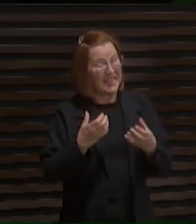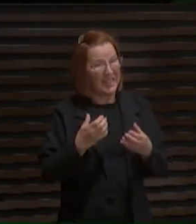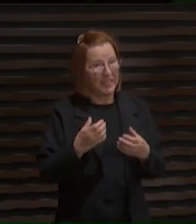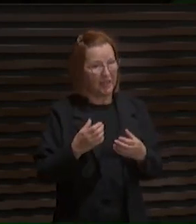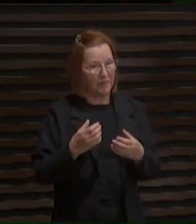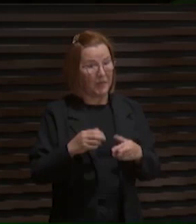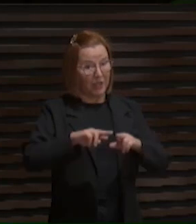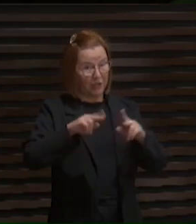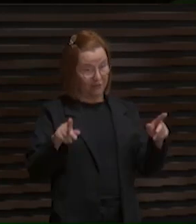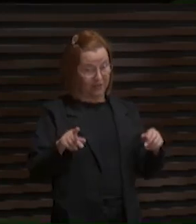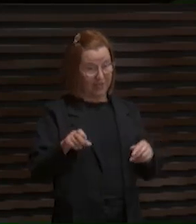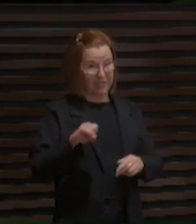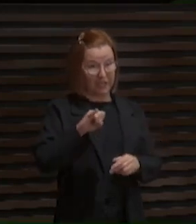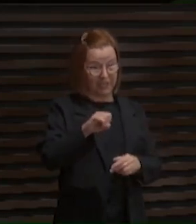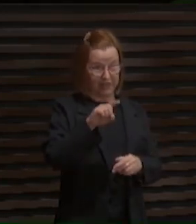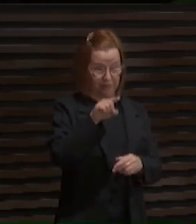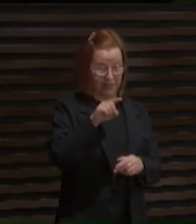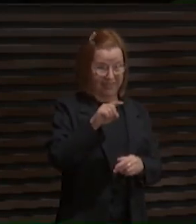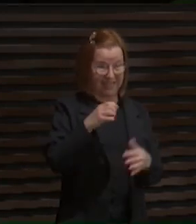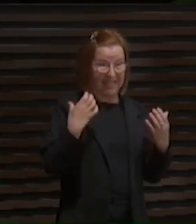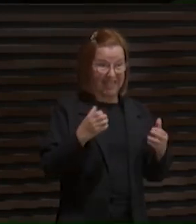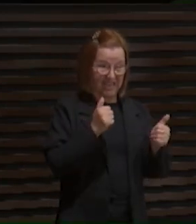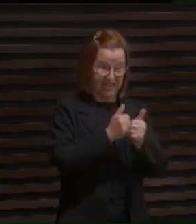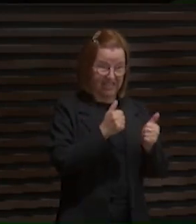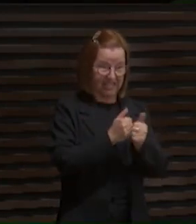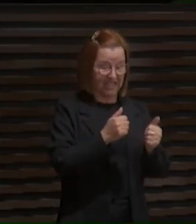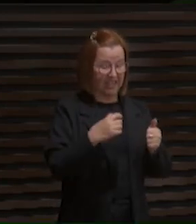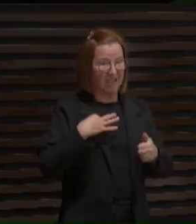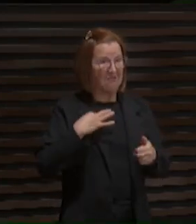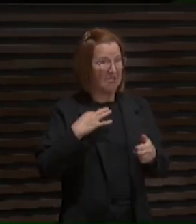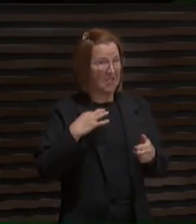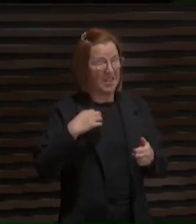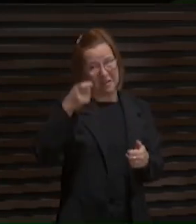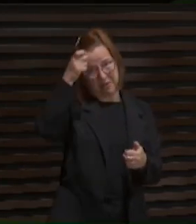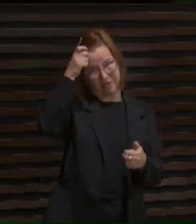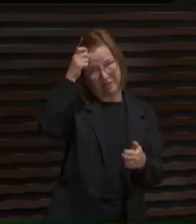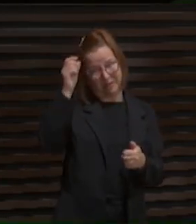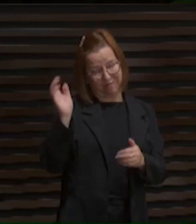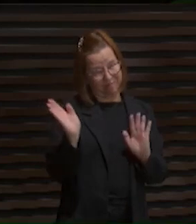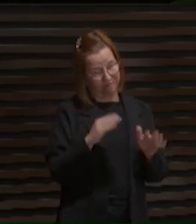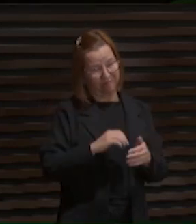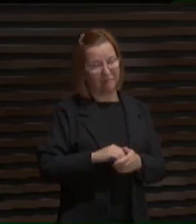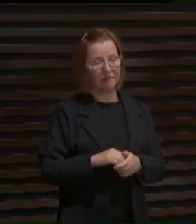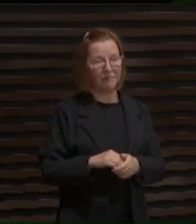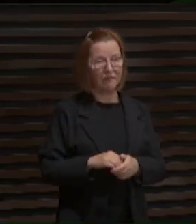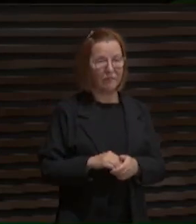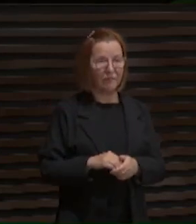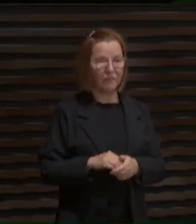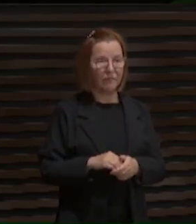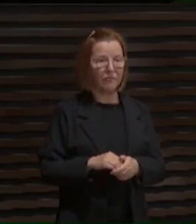Ele dá duas advertências. Uma é não permita, a outra é não vá. Quando que isso acontece?